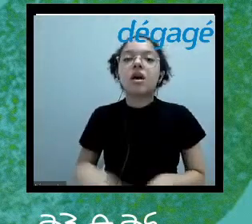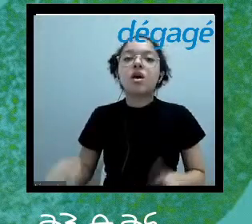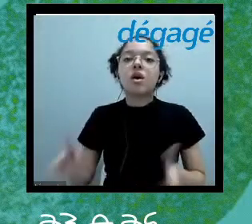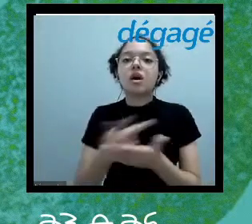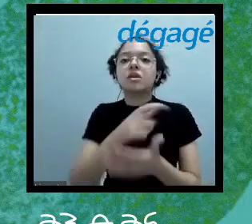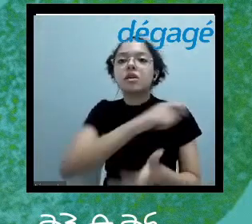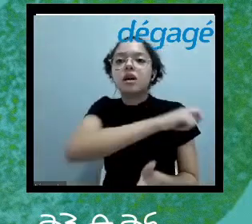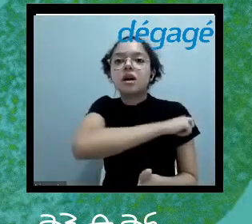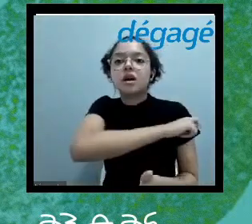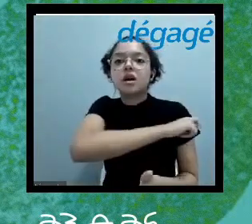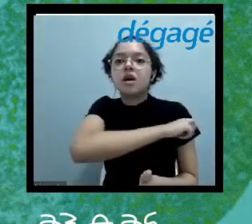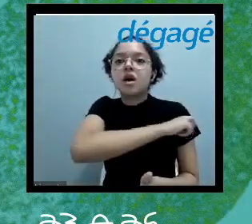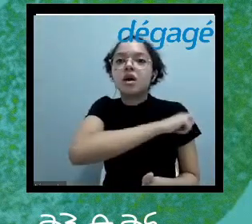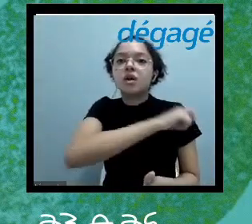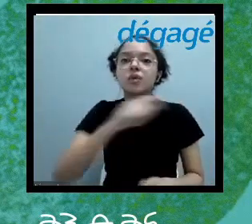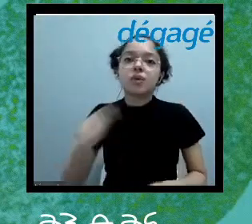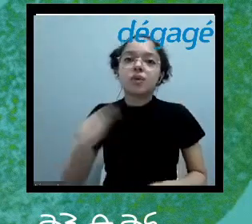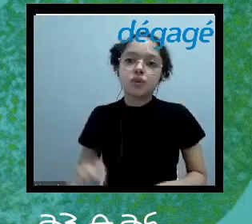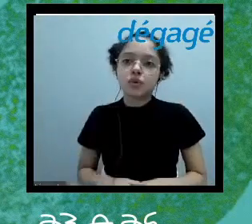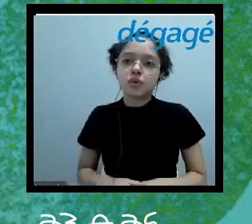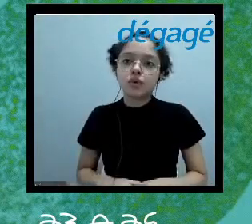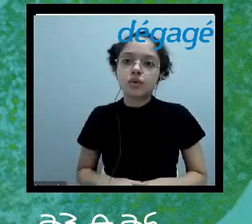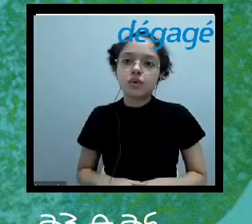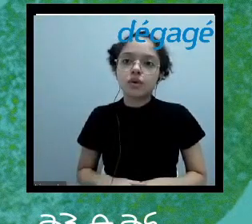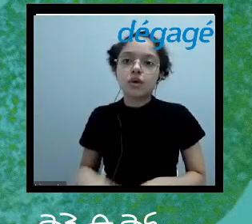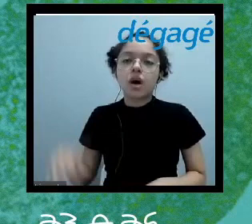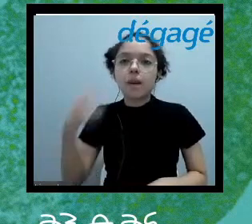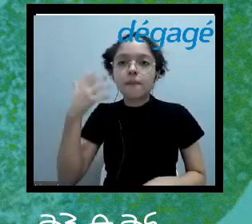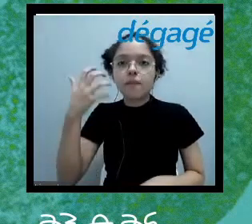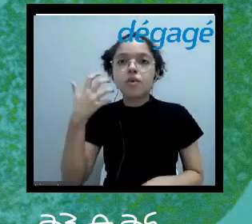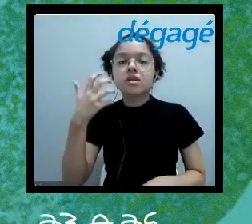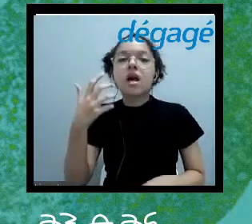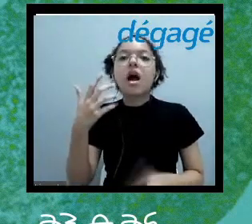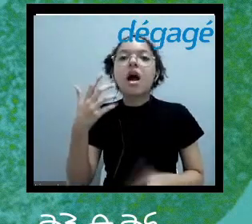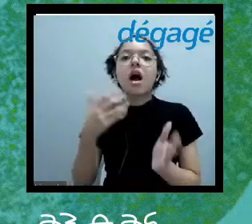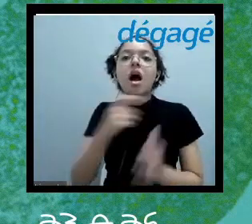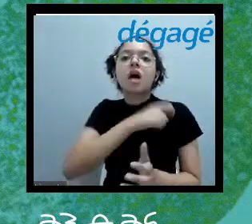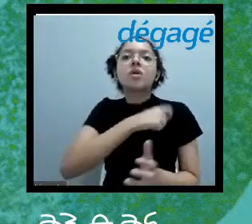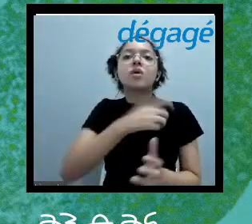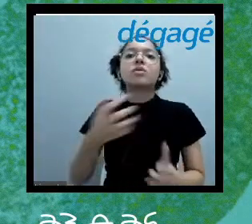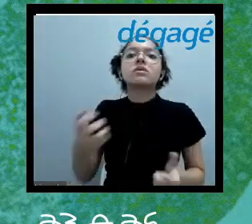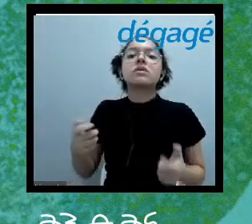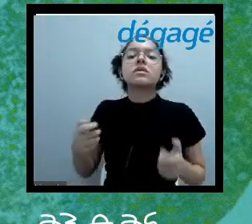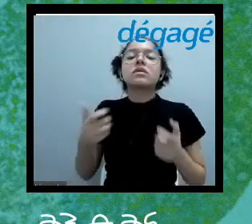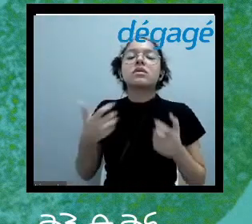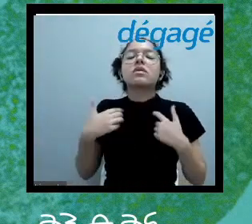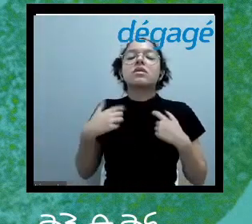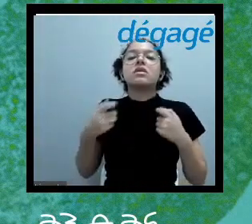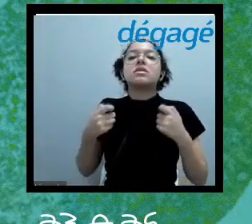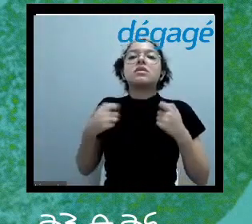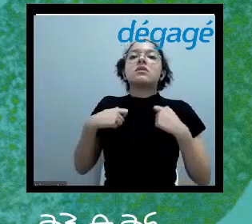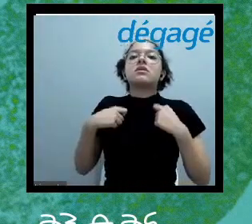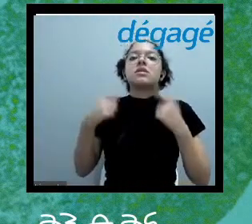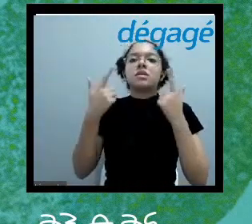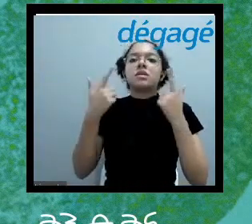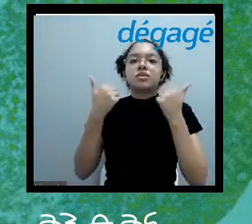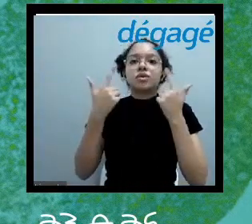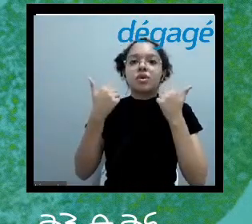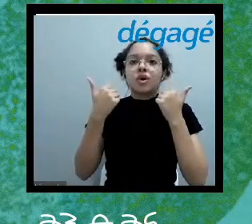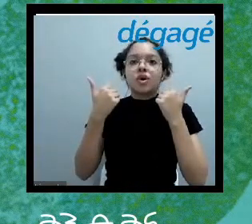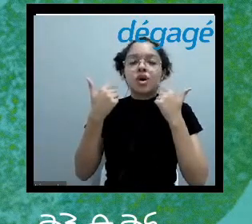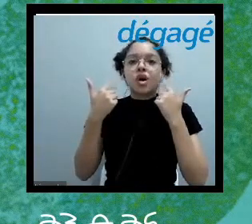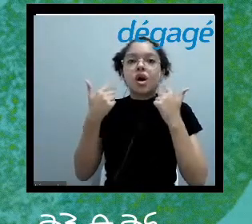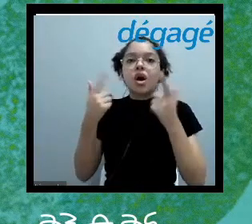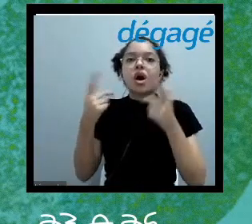colocar o CD e ele começava a chorar. E aí, chamando a mãe para conversa,